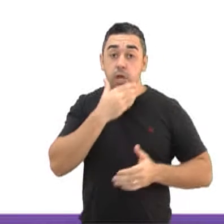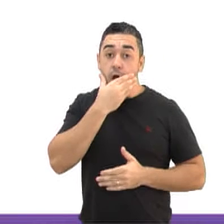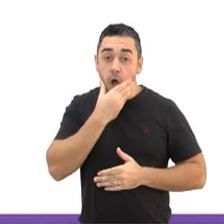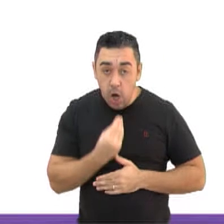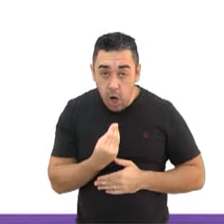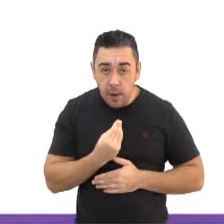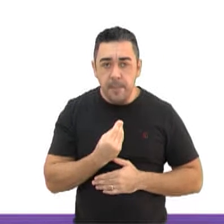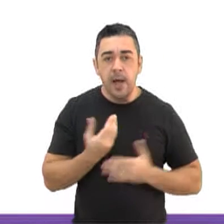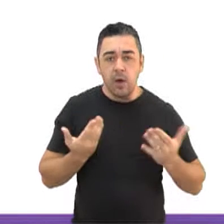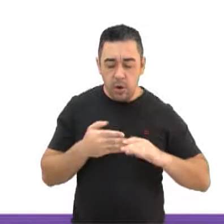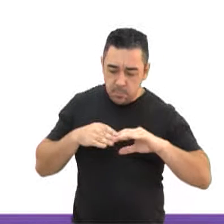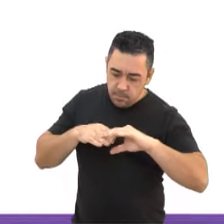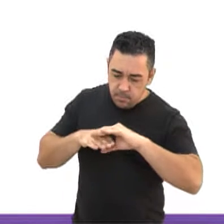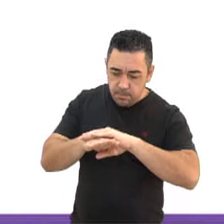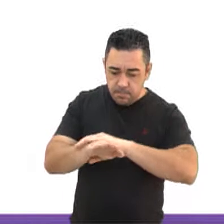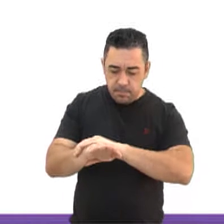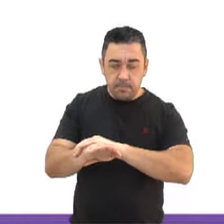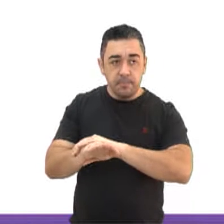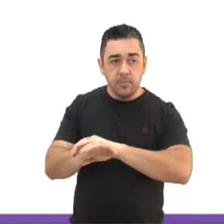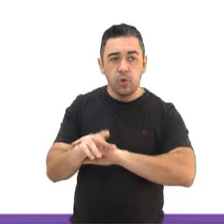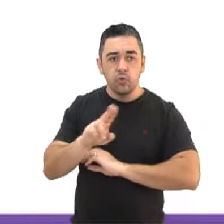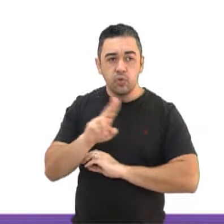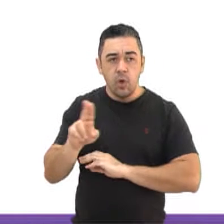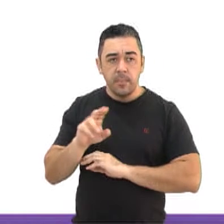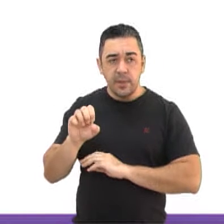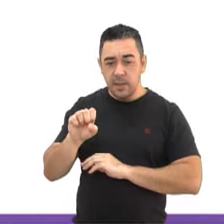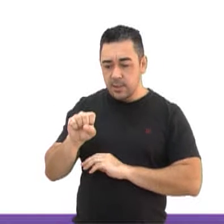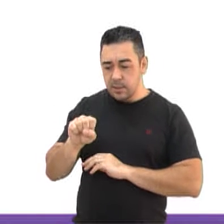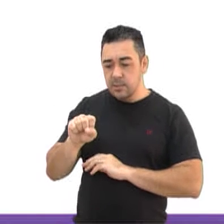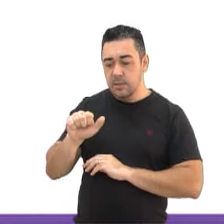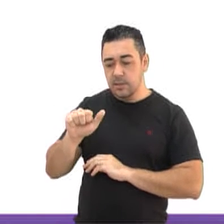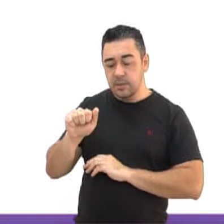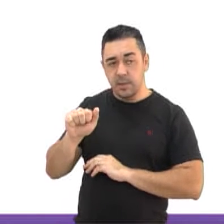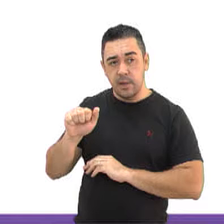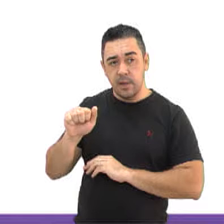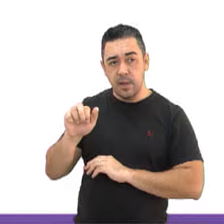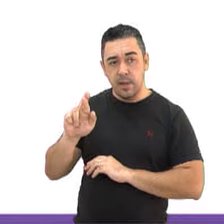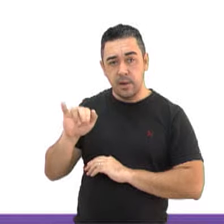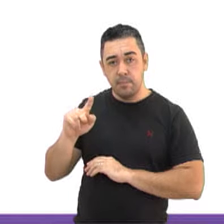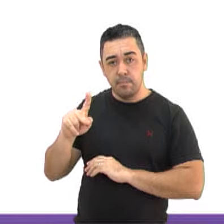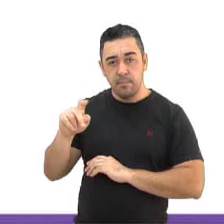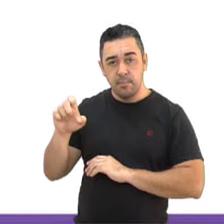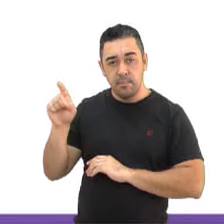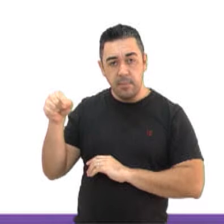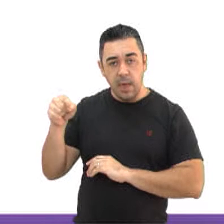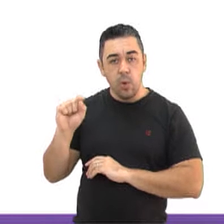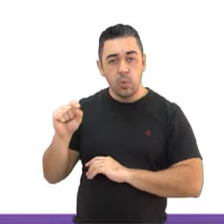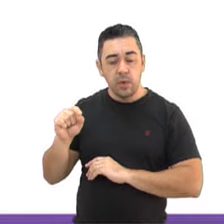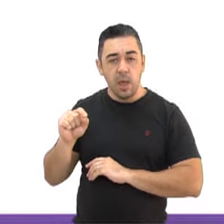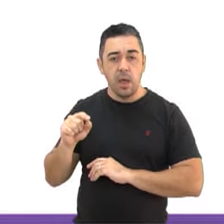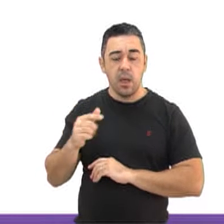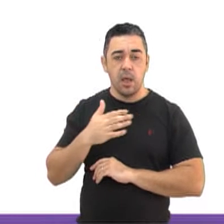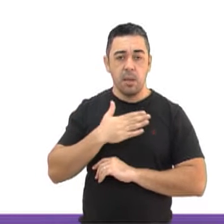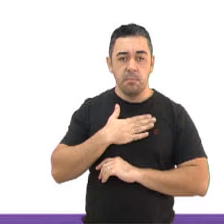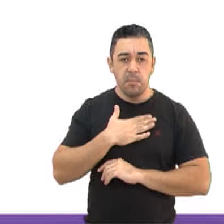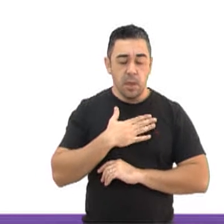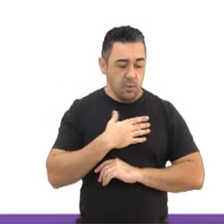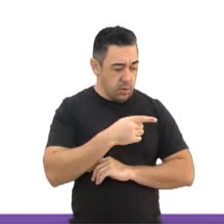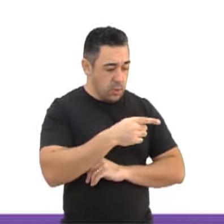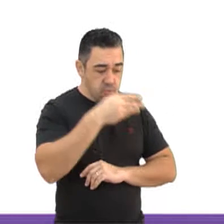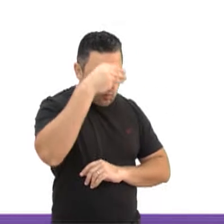coloca as mãos dentro do saripé. É uma luva feita de palha, feita pelos padrinhos, que em geral